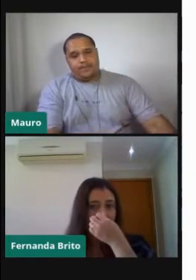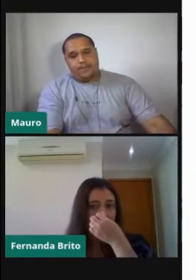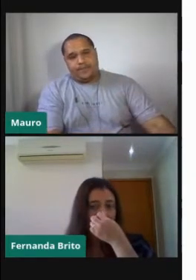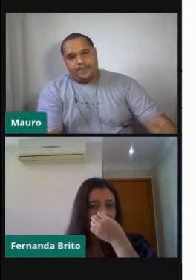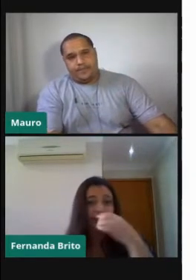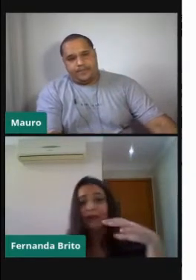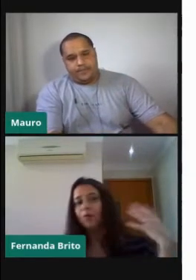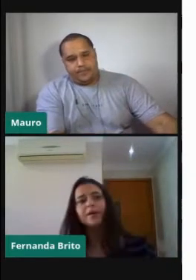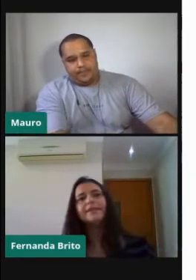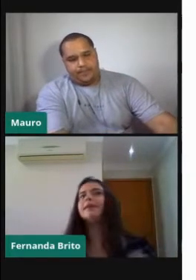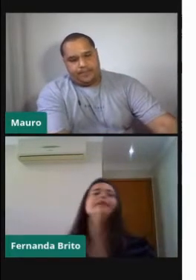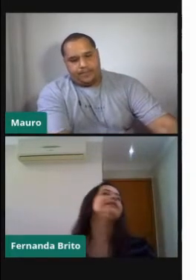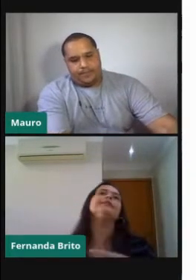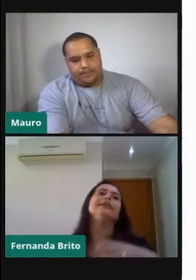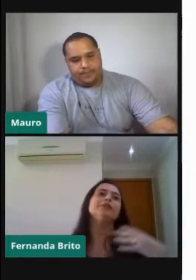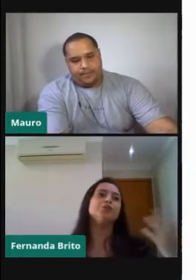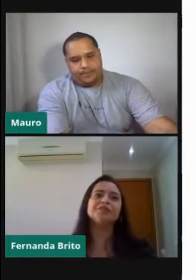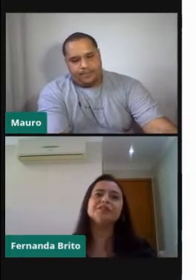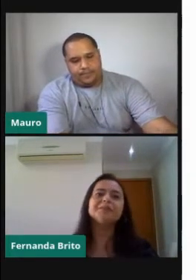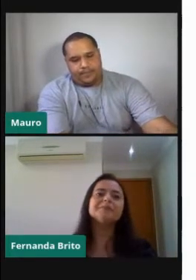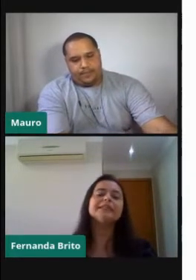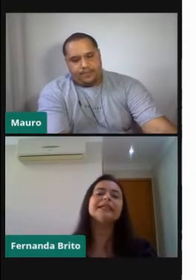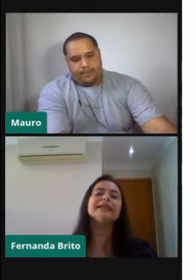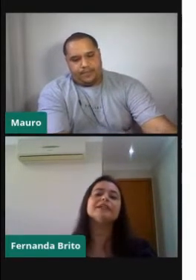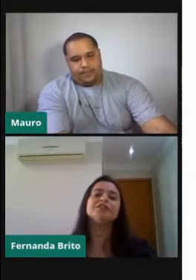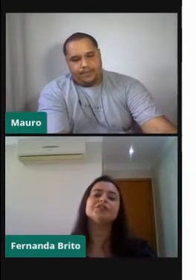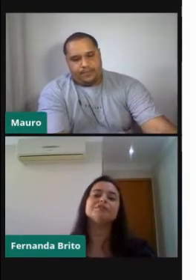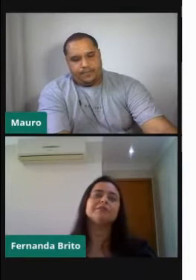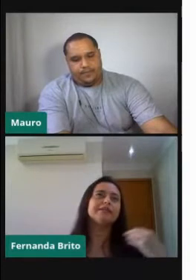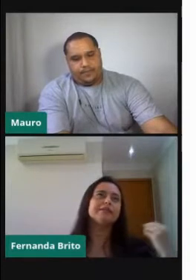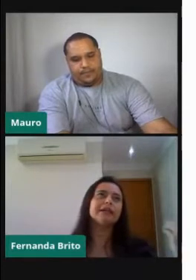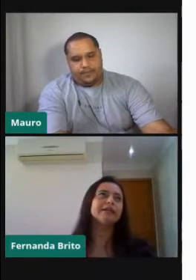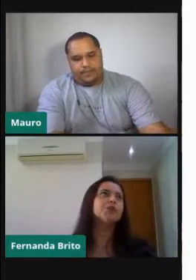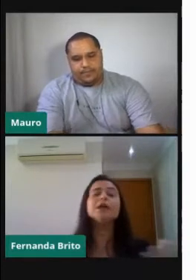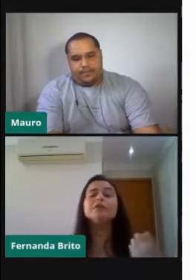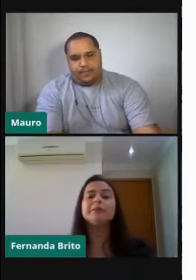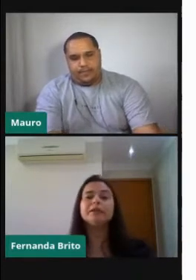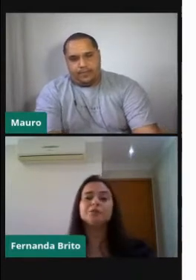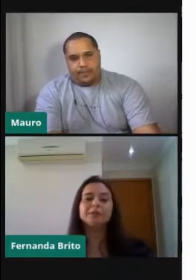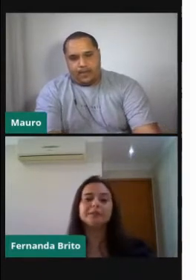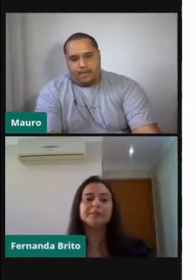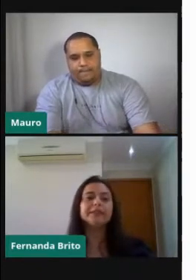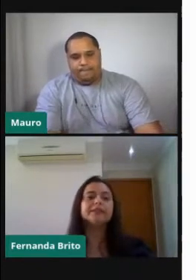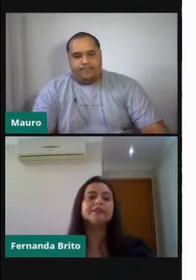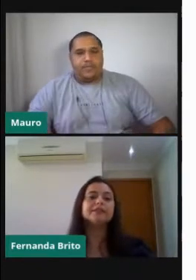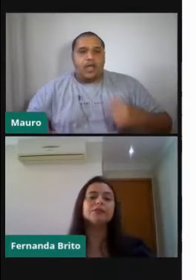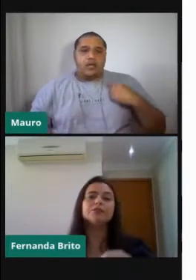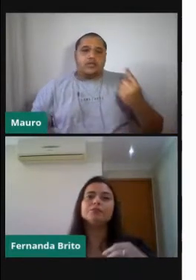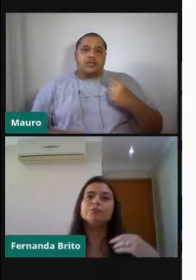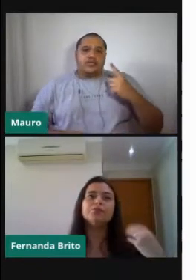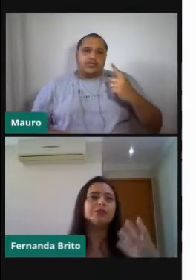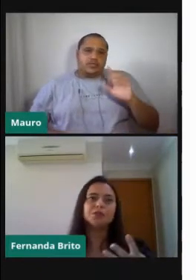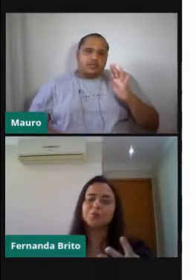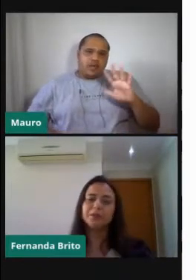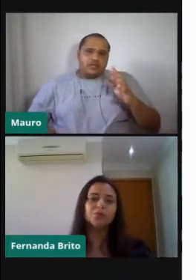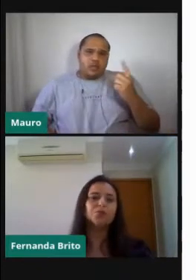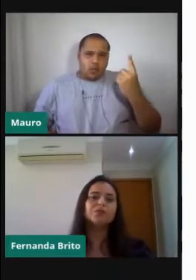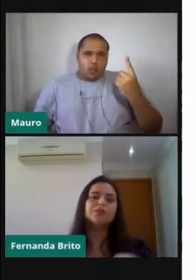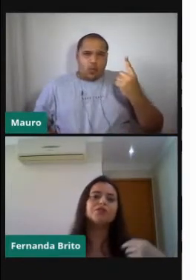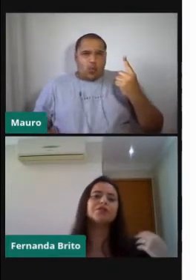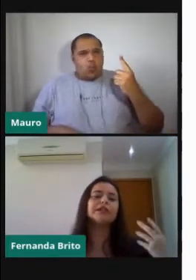Bem, muita coisa ainda é dúvida, né? A gente tem aí 1 ano e meio de pandemia, então